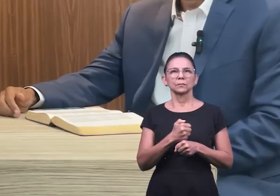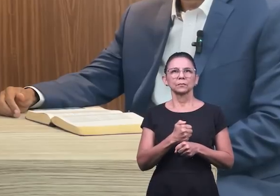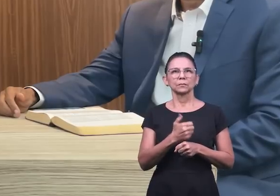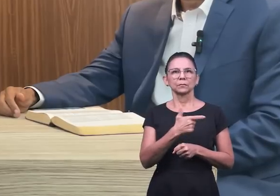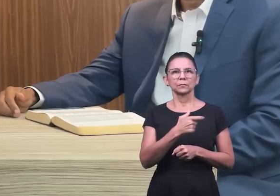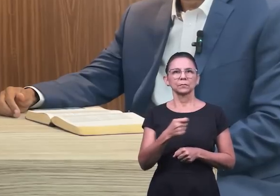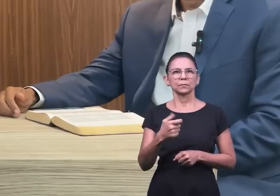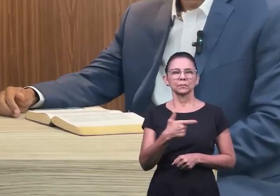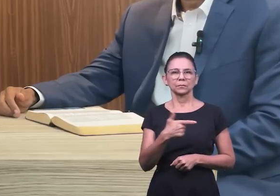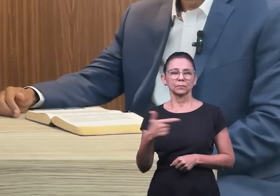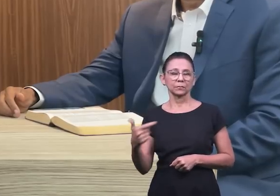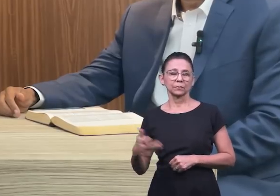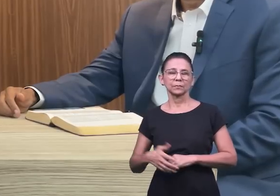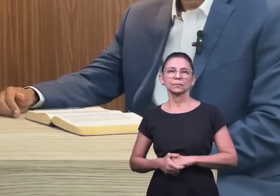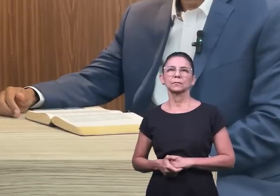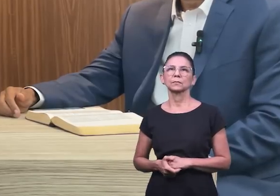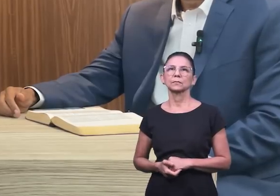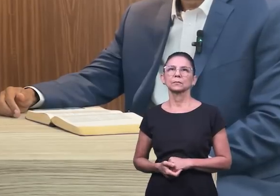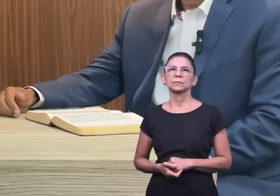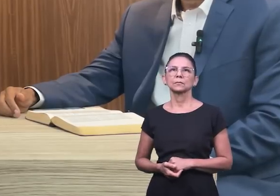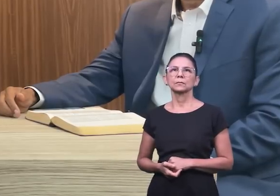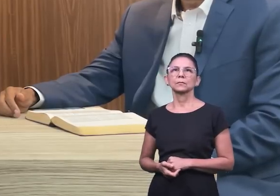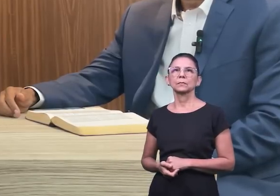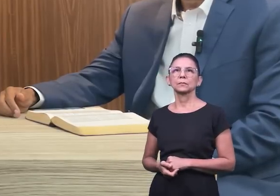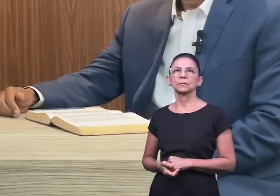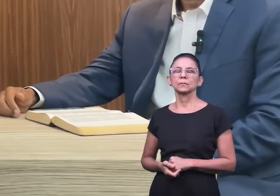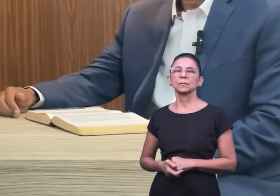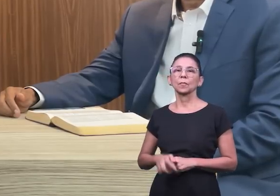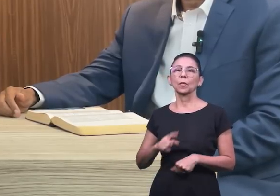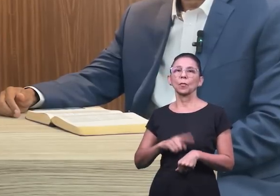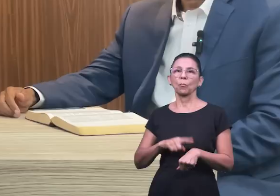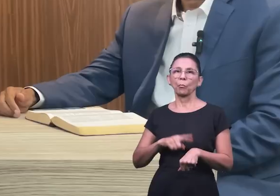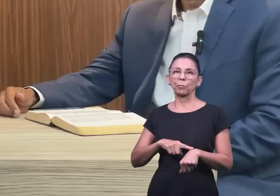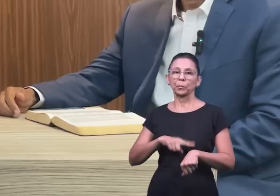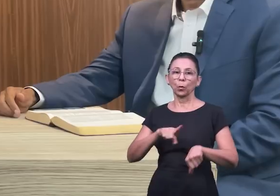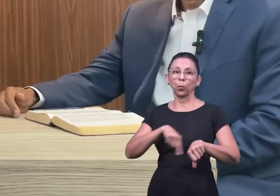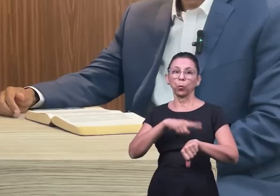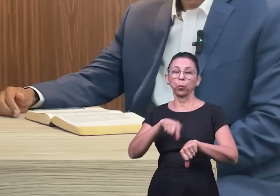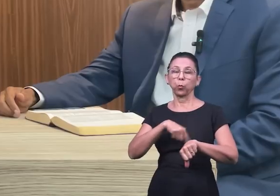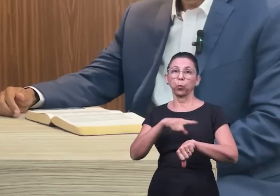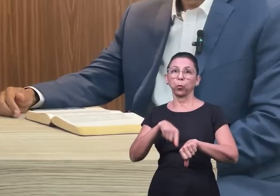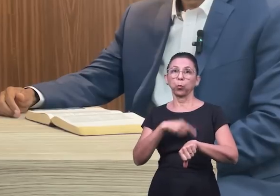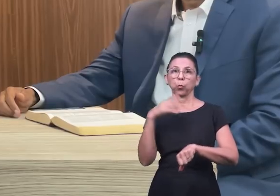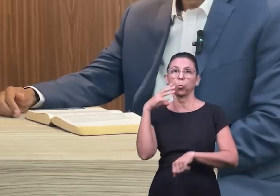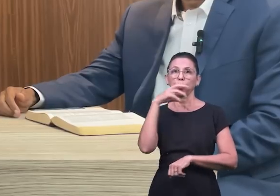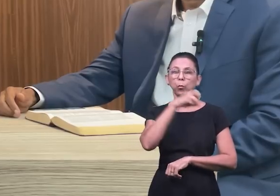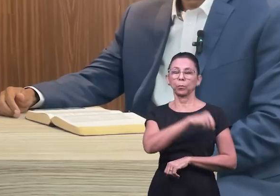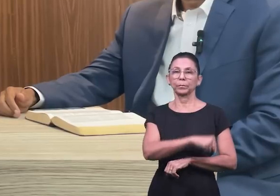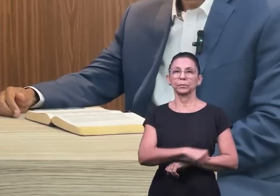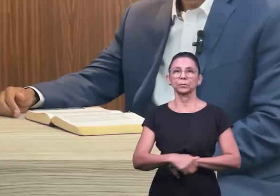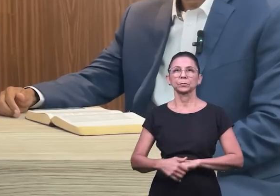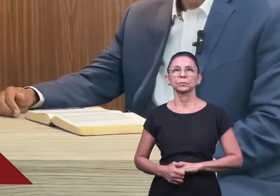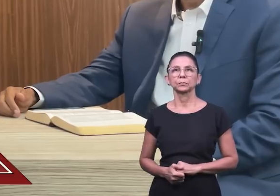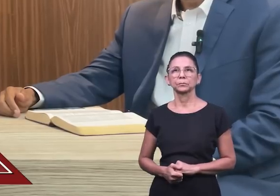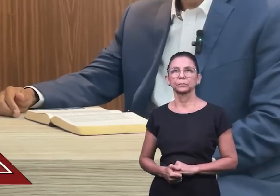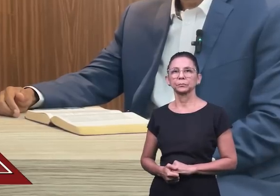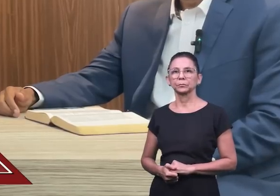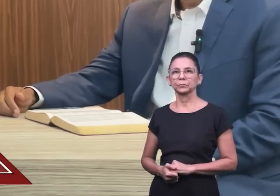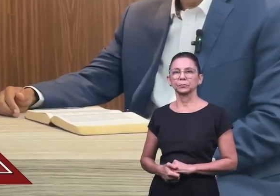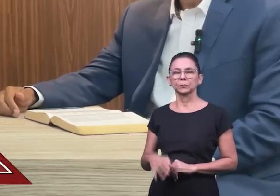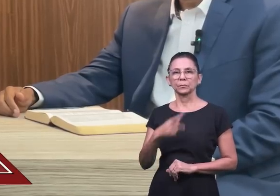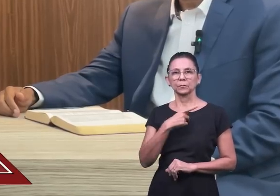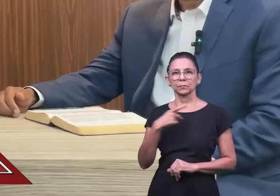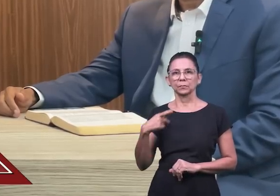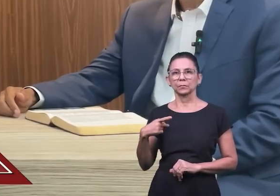aquilo que o pastor Walter sempre fala. O nosso tempo está passando muito rápido. Hoje nós temos aqui o pastor Francisco